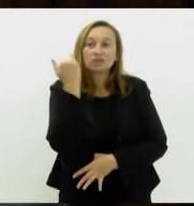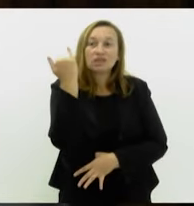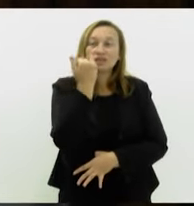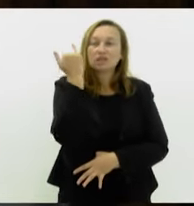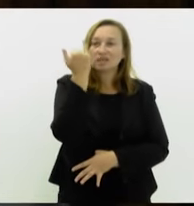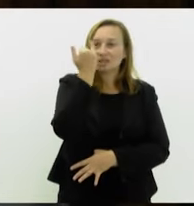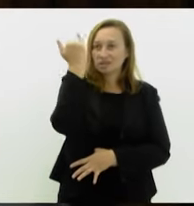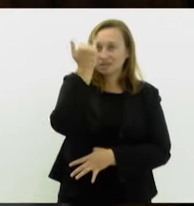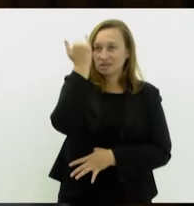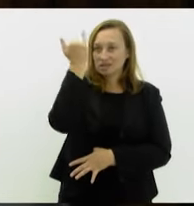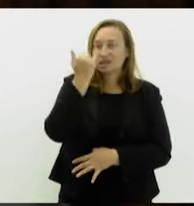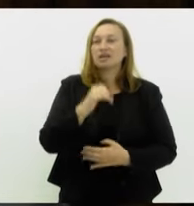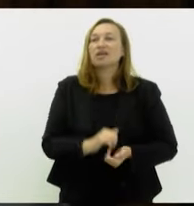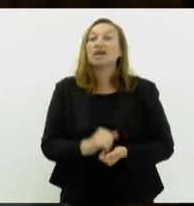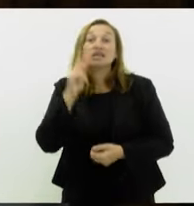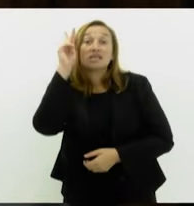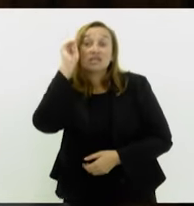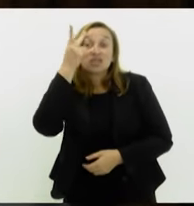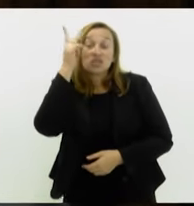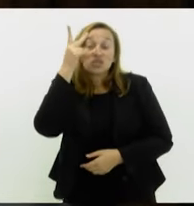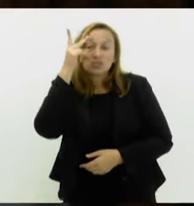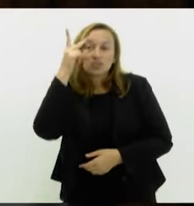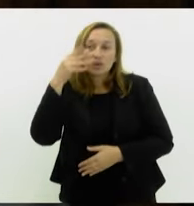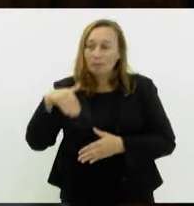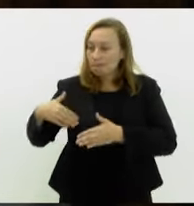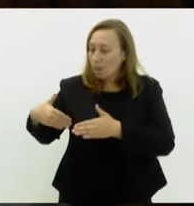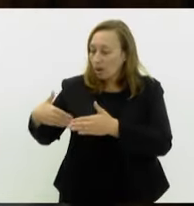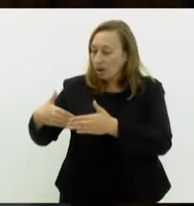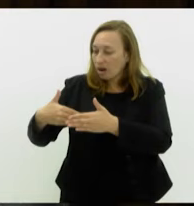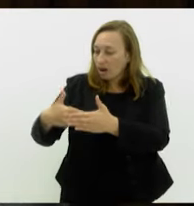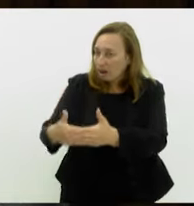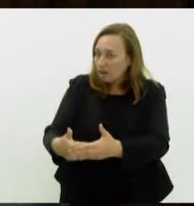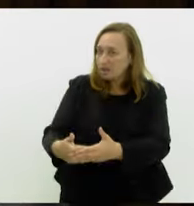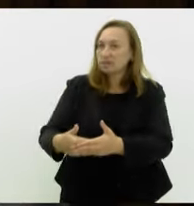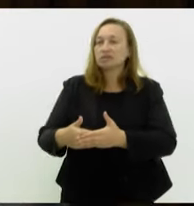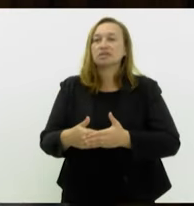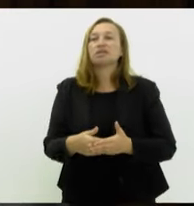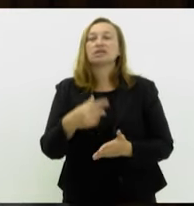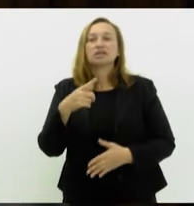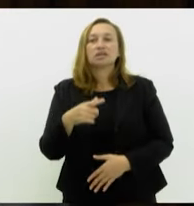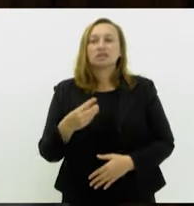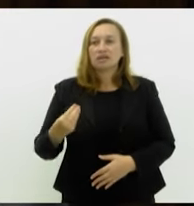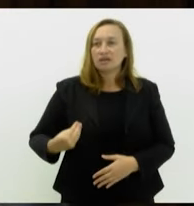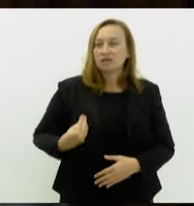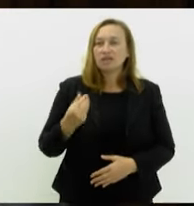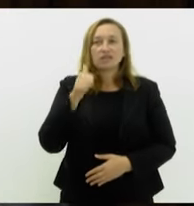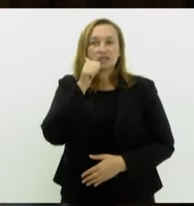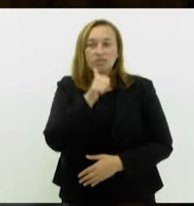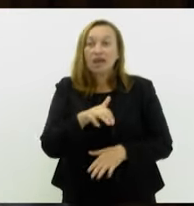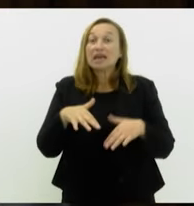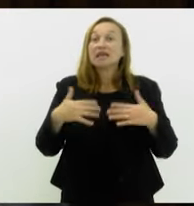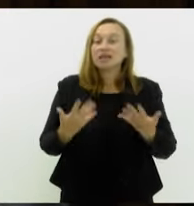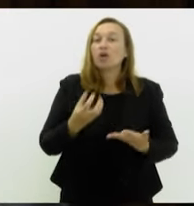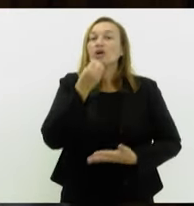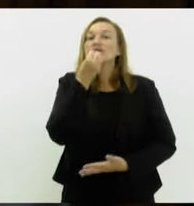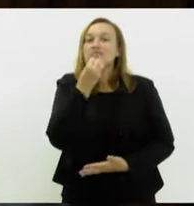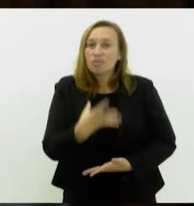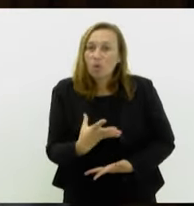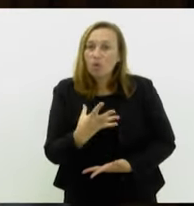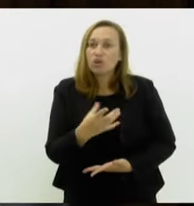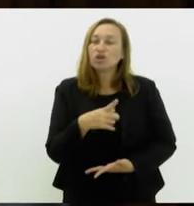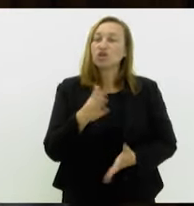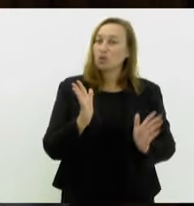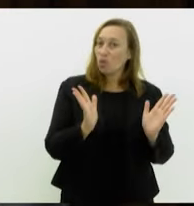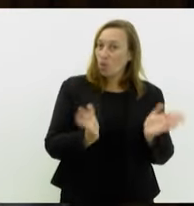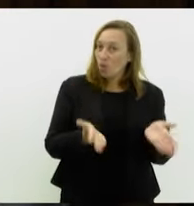interlocução essas histórias se perpetuam na trajetória das mulheres então que bom que a gente possa estar